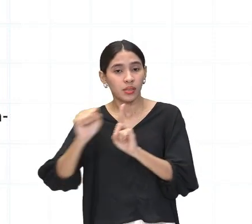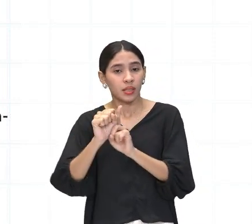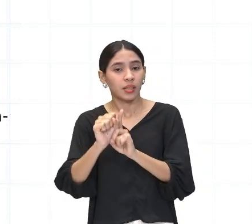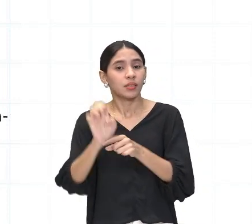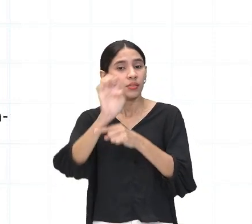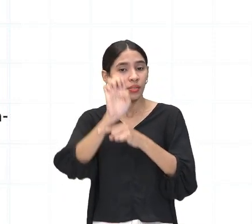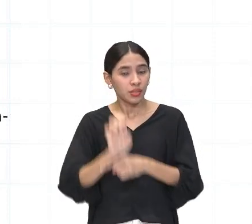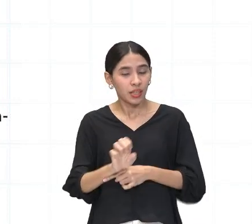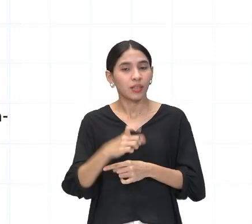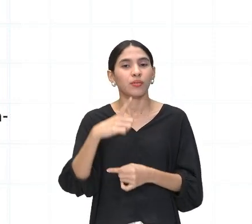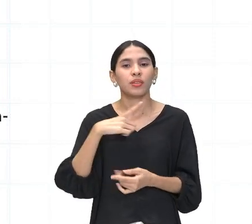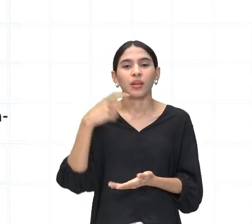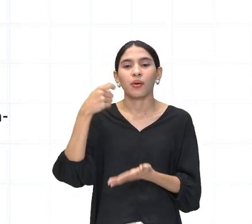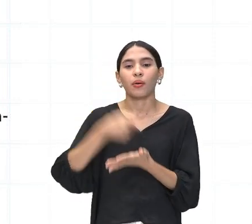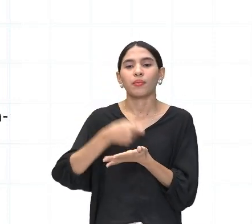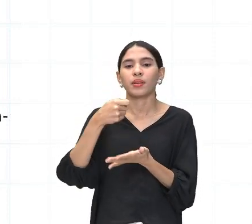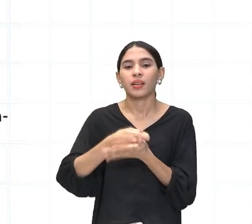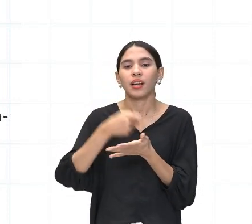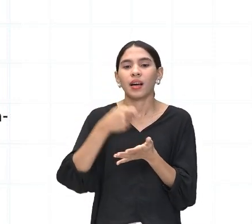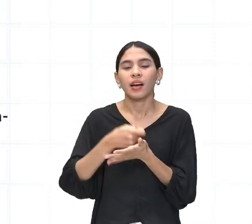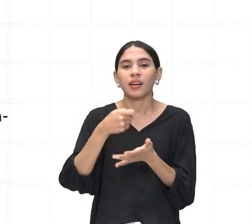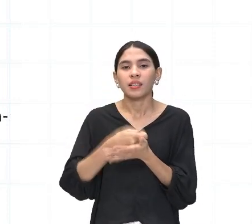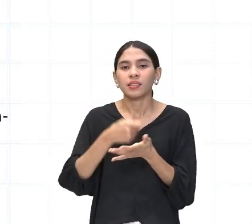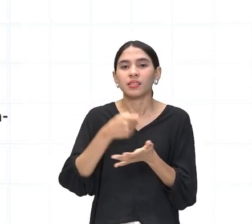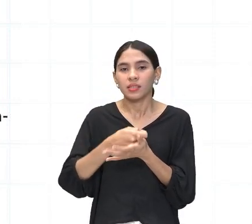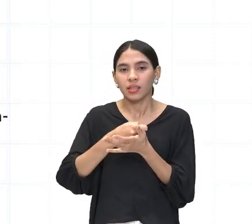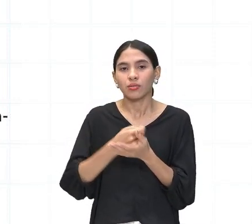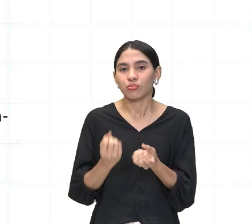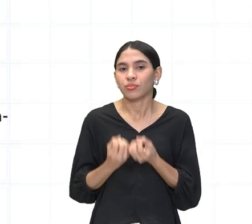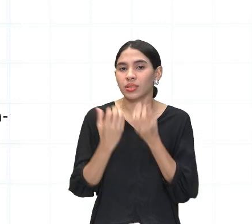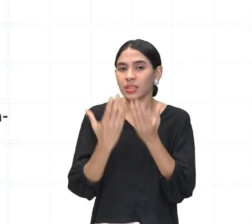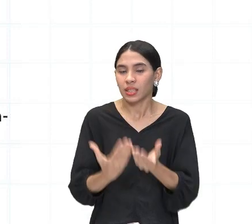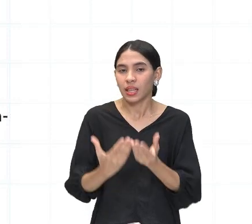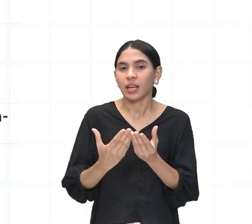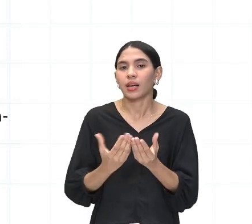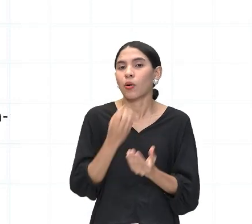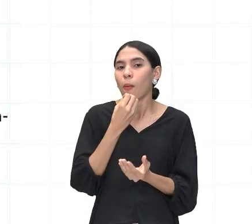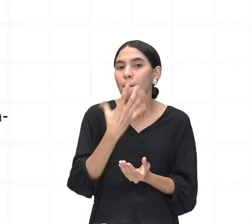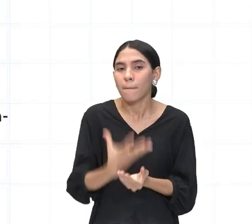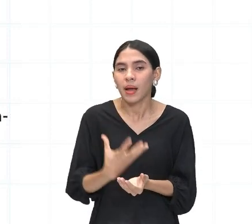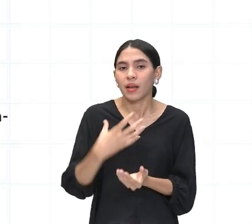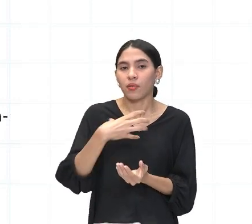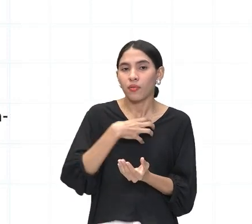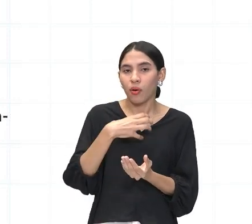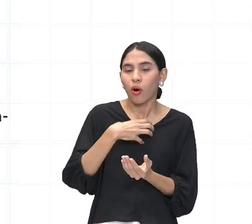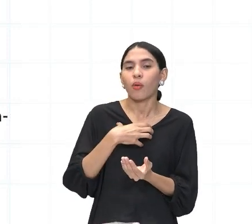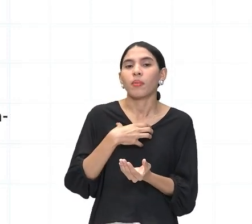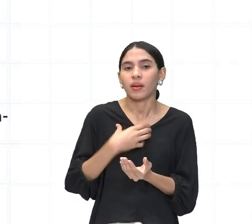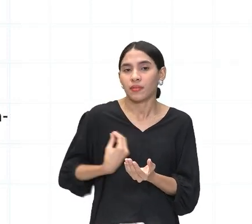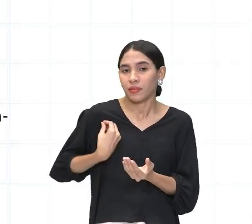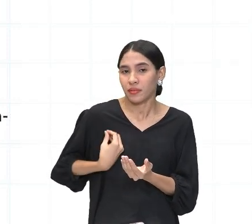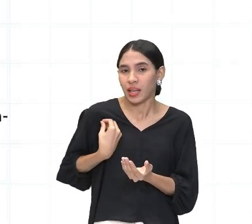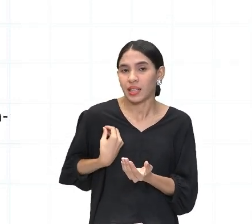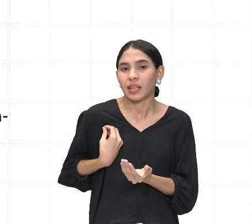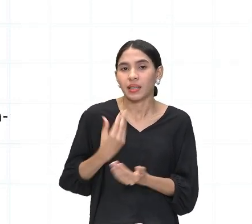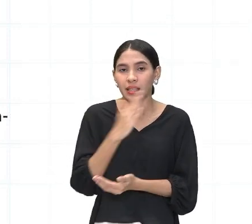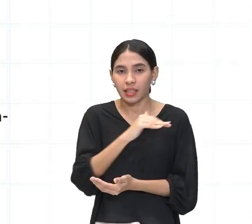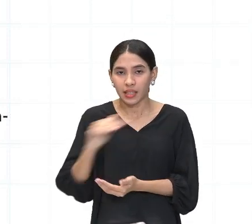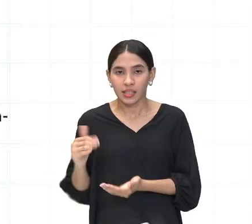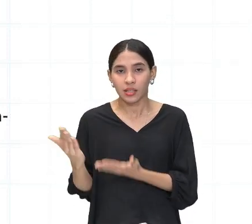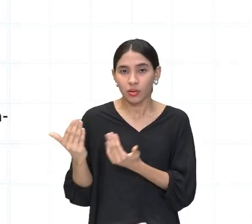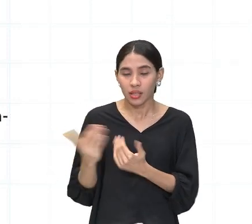e Estado têm o dever de garantir o bem-estar dessa criança e adolescente. Nota aí que são todas as